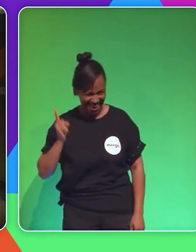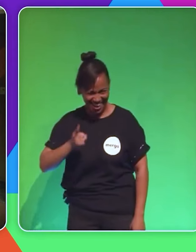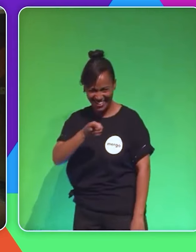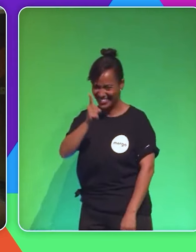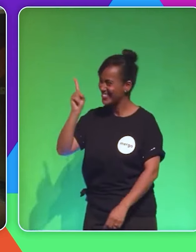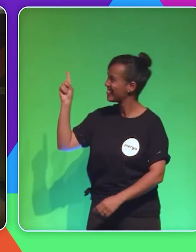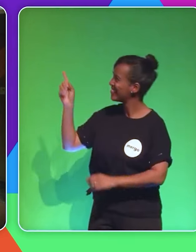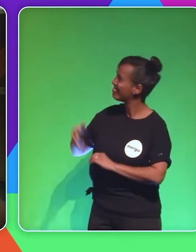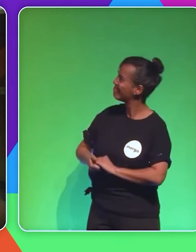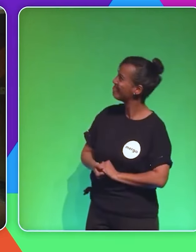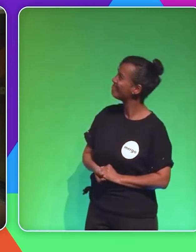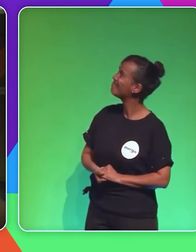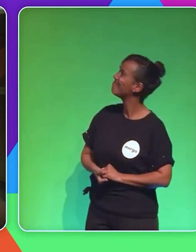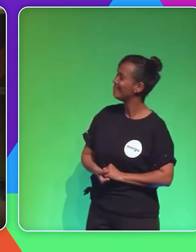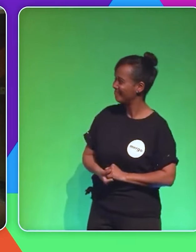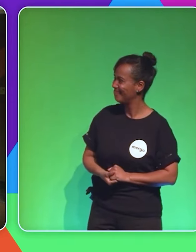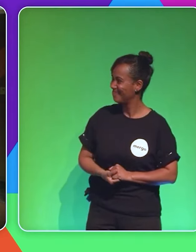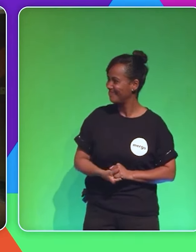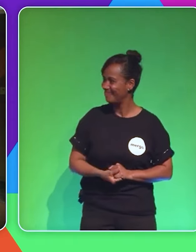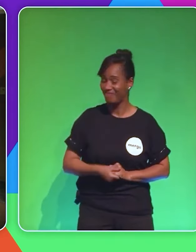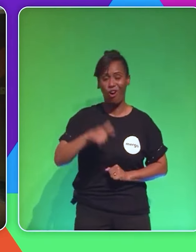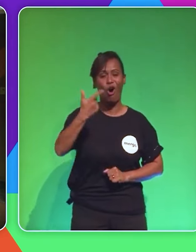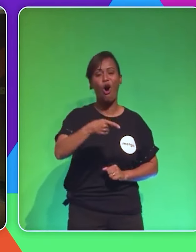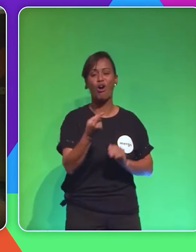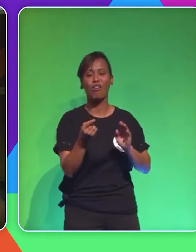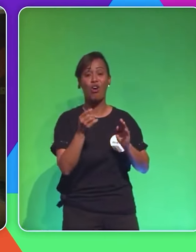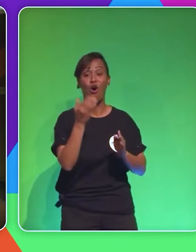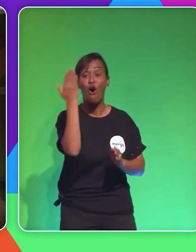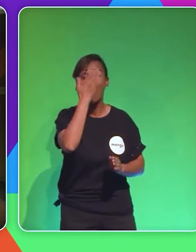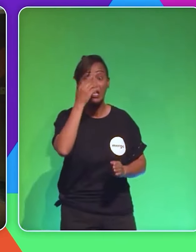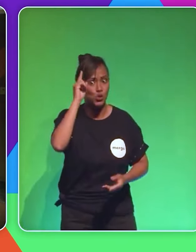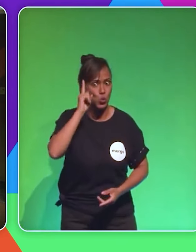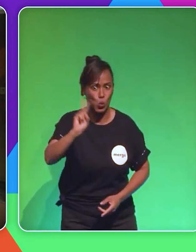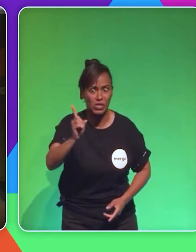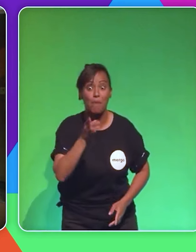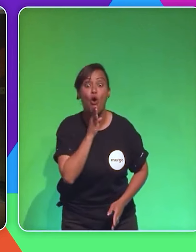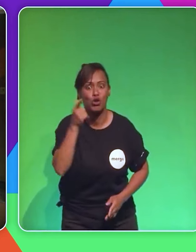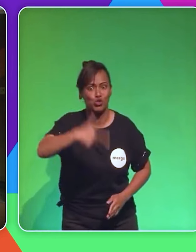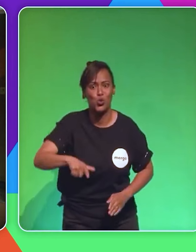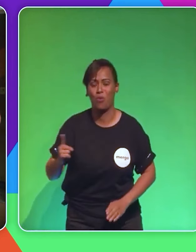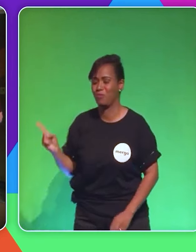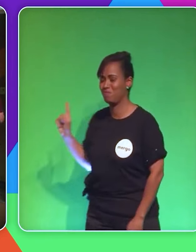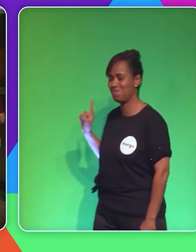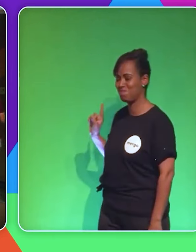experiência eu vou eu vou vou entrar de novo vocês fingem que não sabem pera